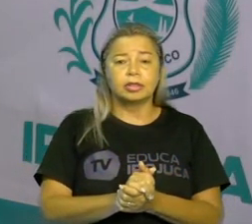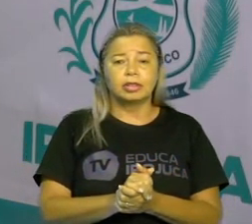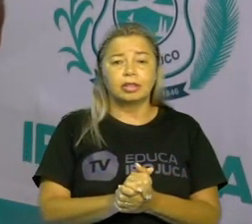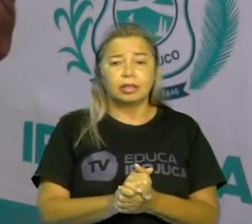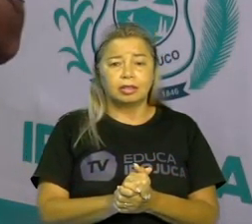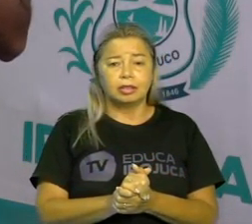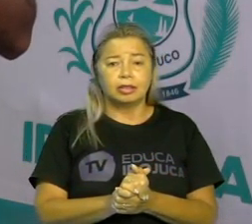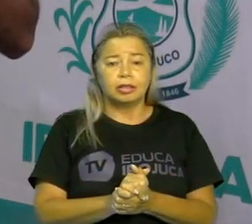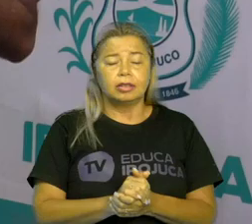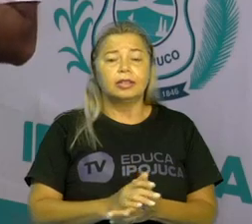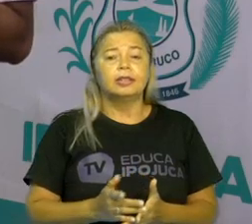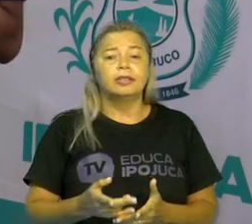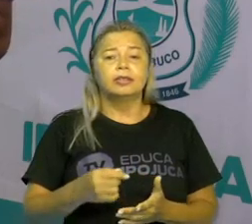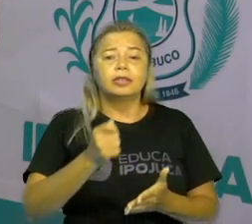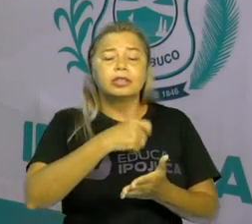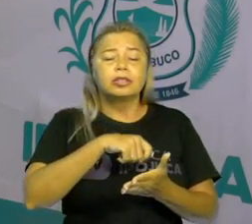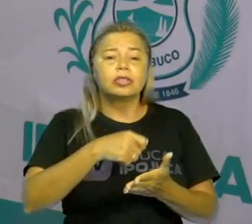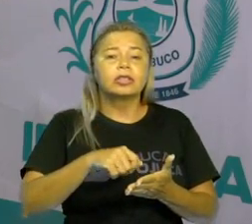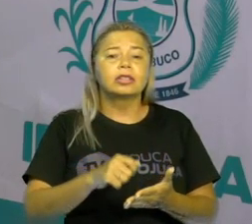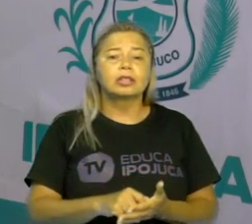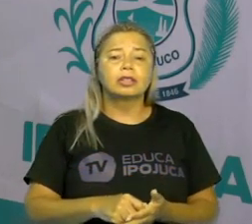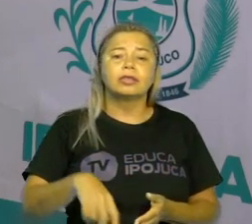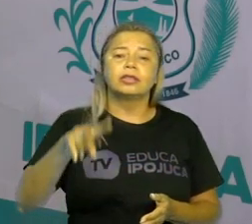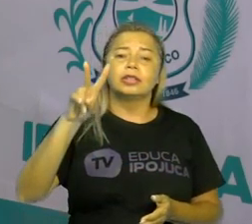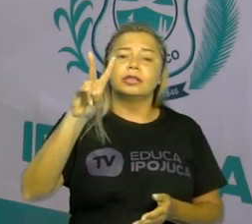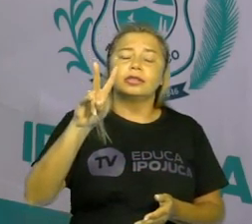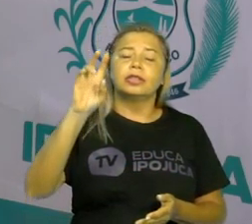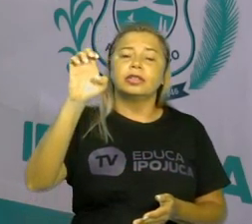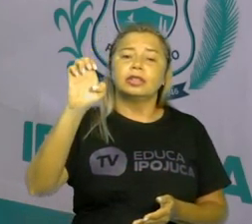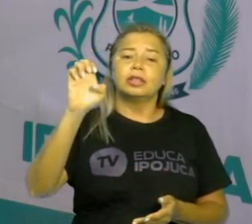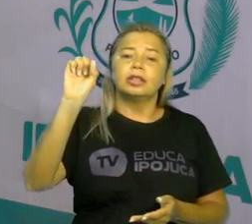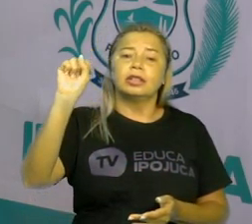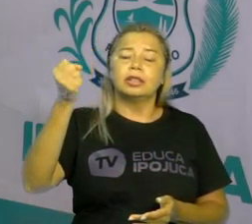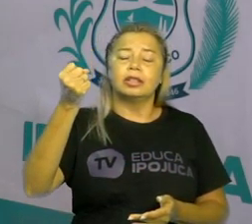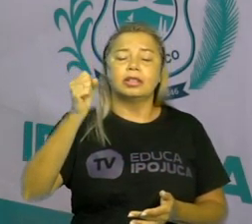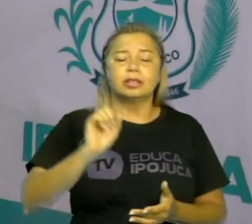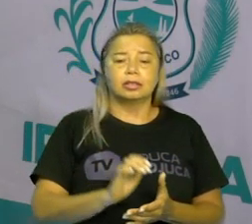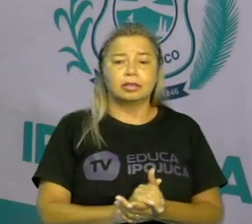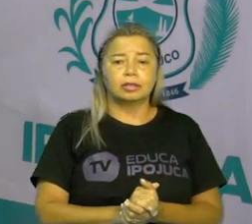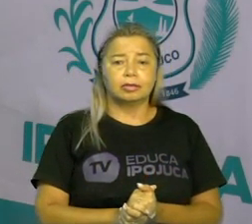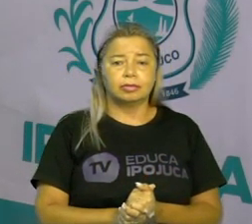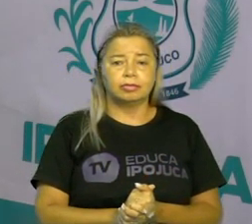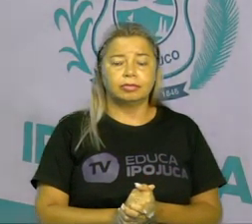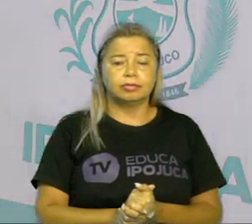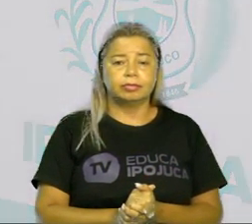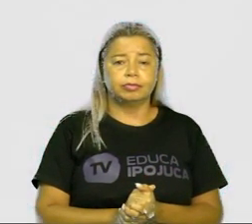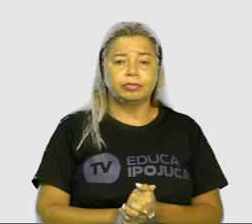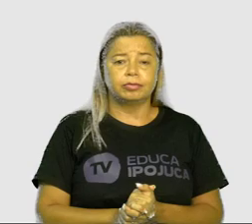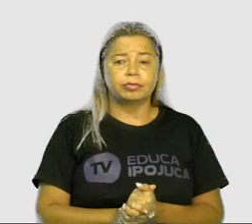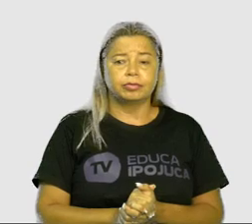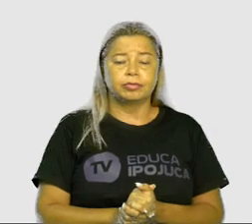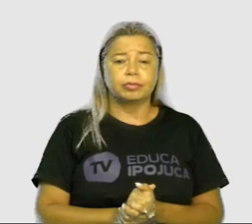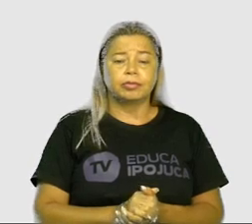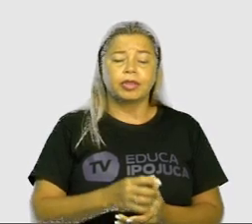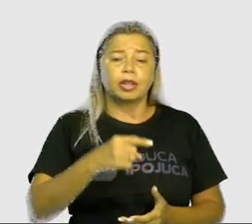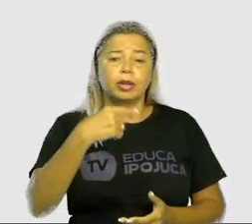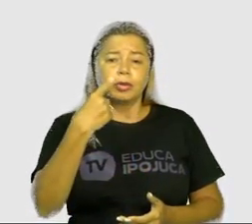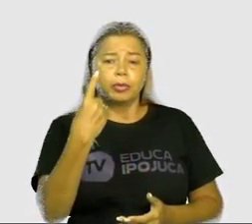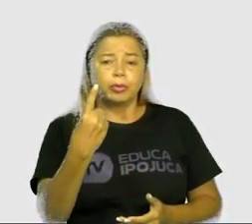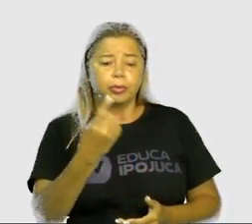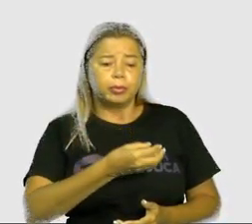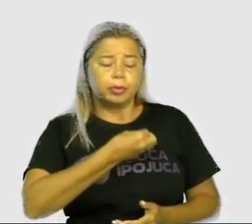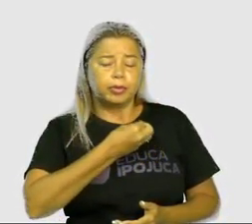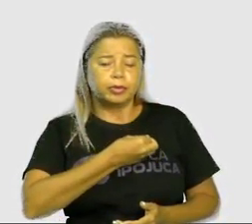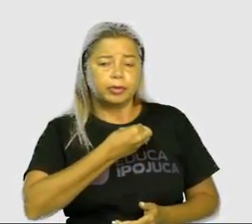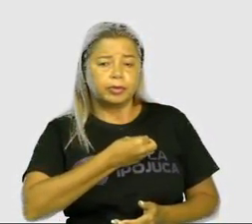ver é é se é o caso aqui de Life né se eu tenho uma vida